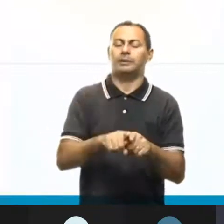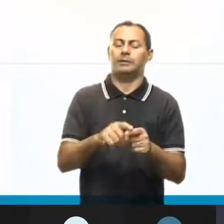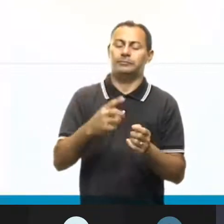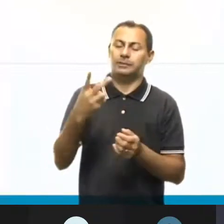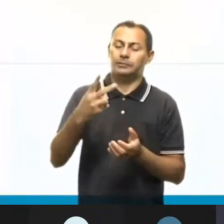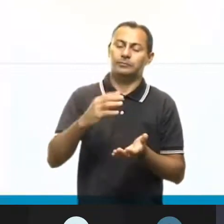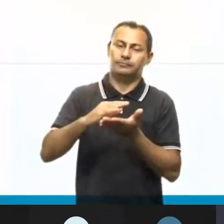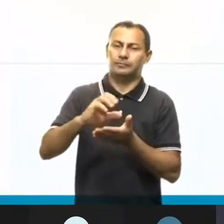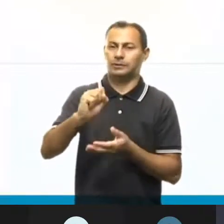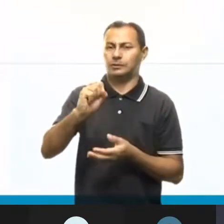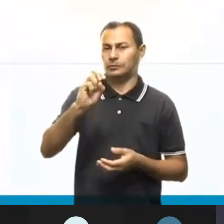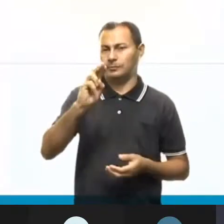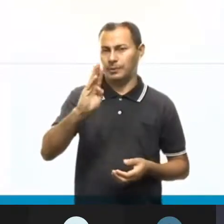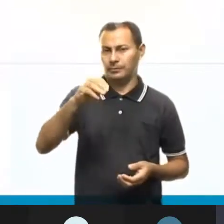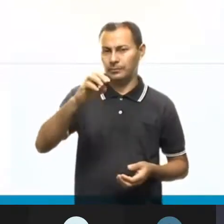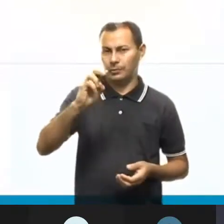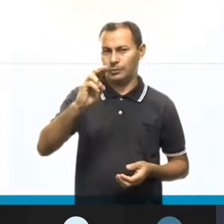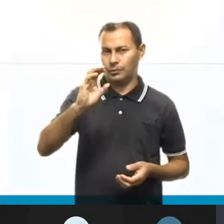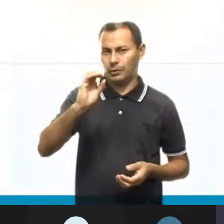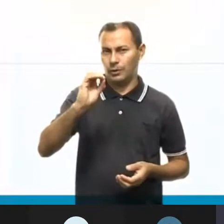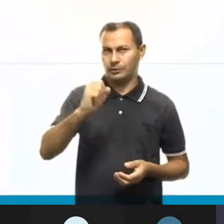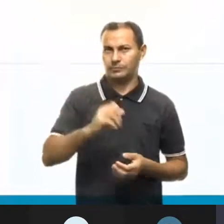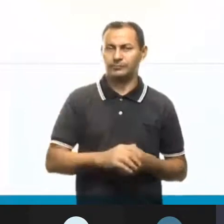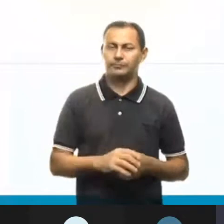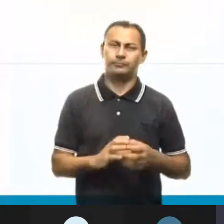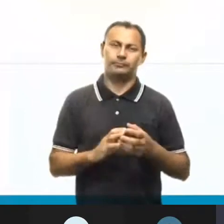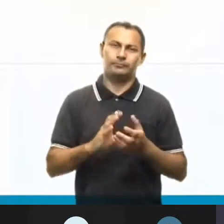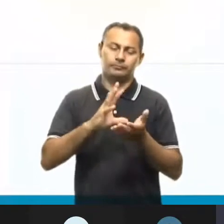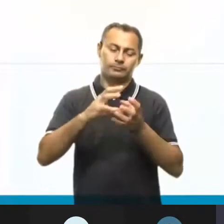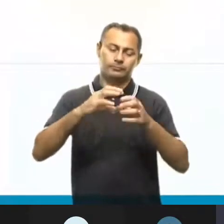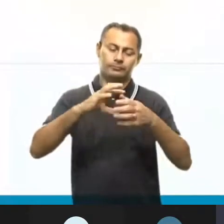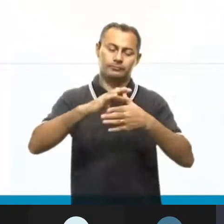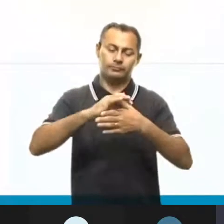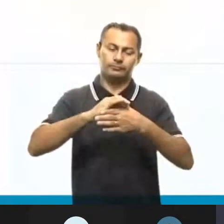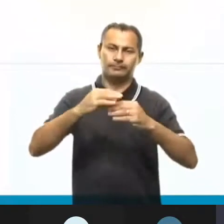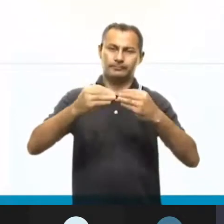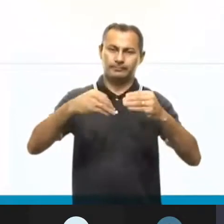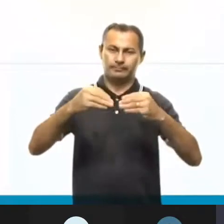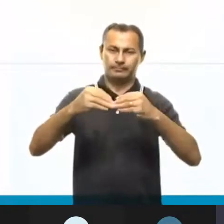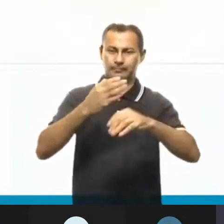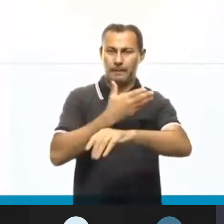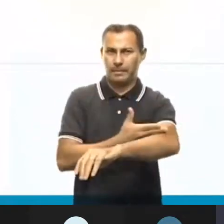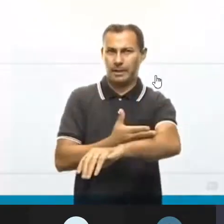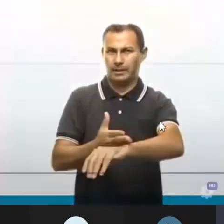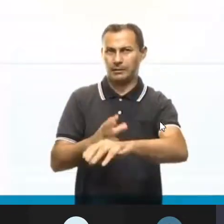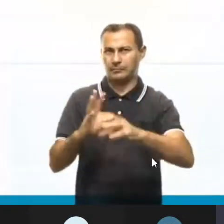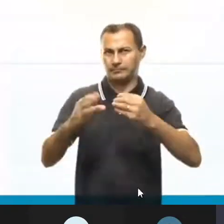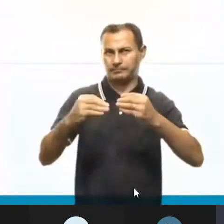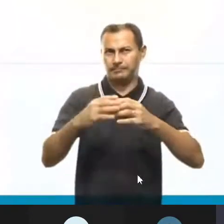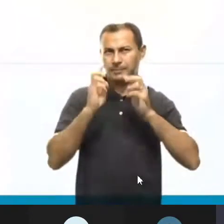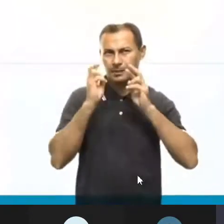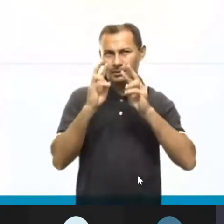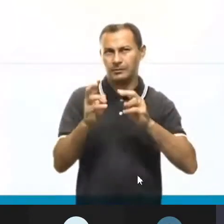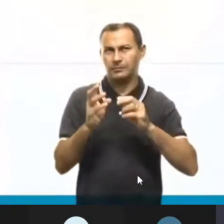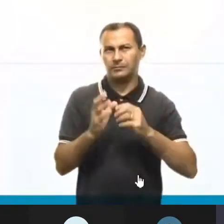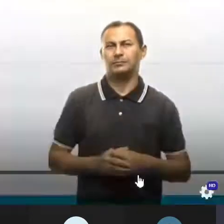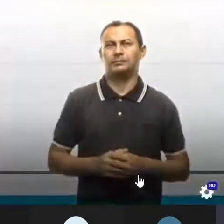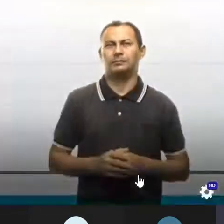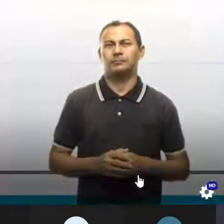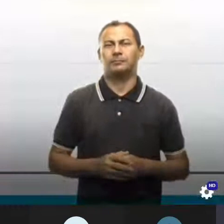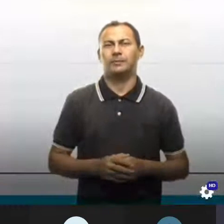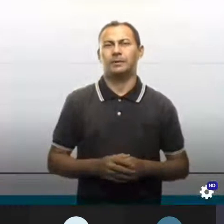submucosa e aqui eu tenho a minha cartilagem hialina, né, formada aqui, ó, internamente a gente